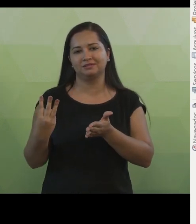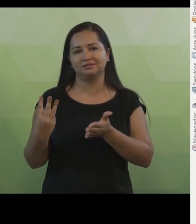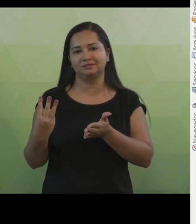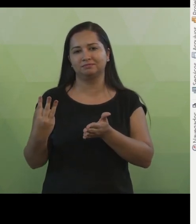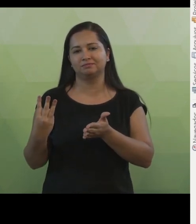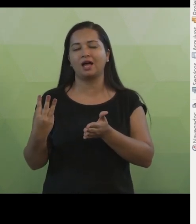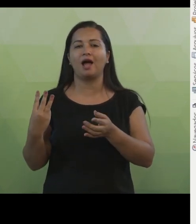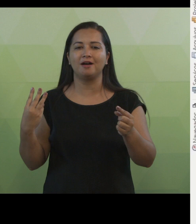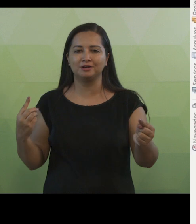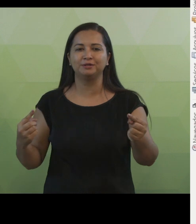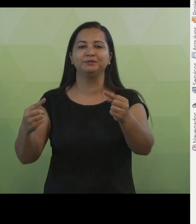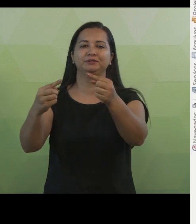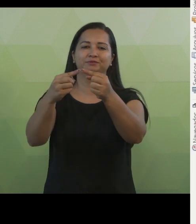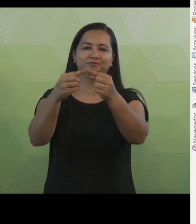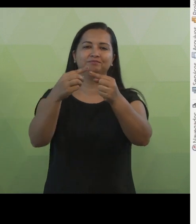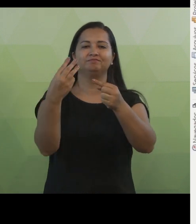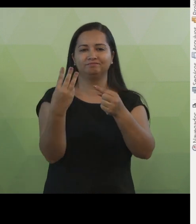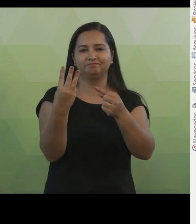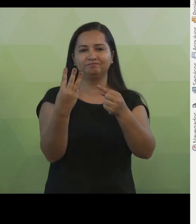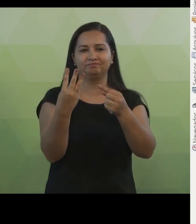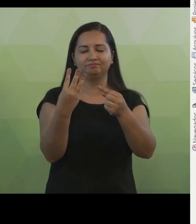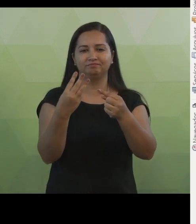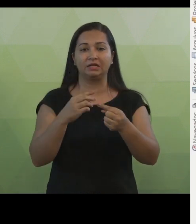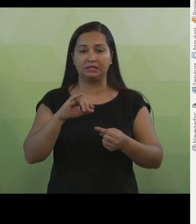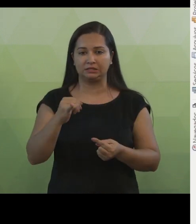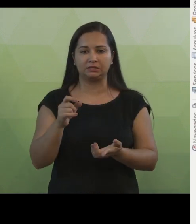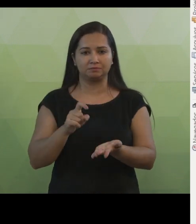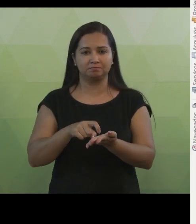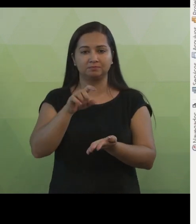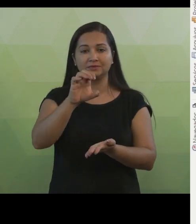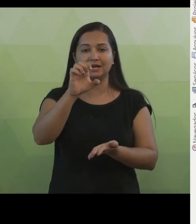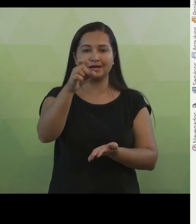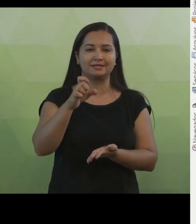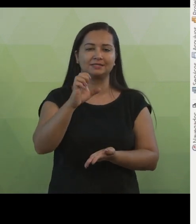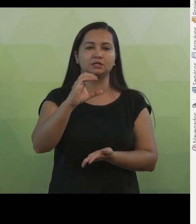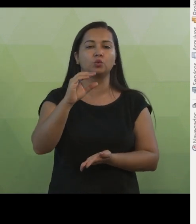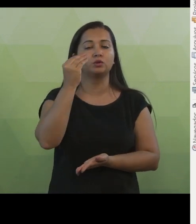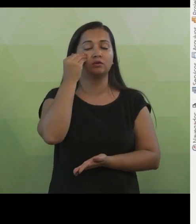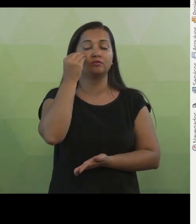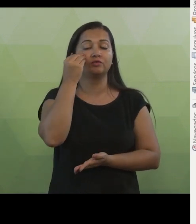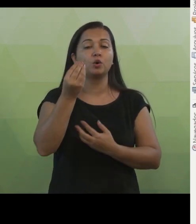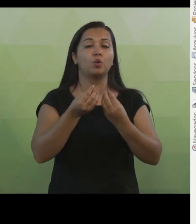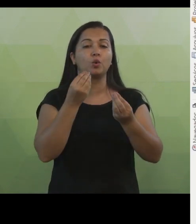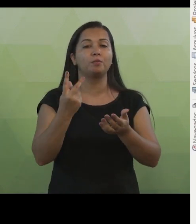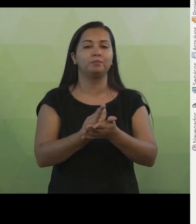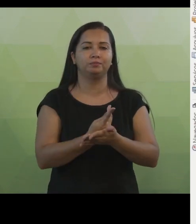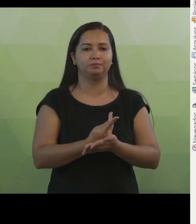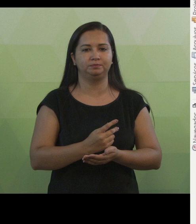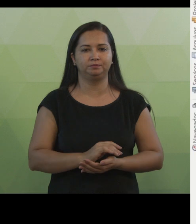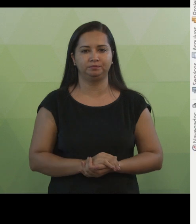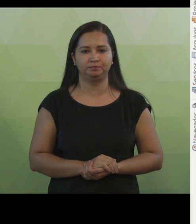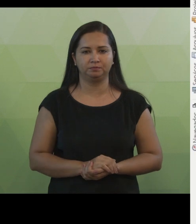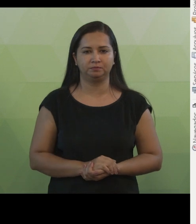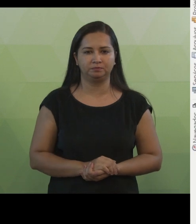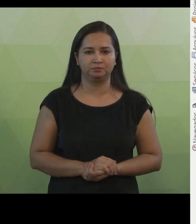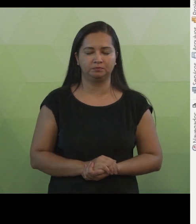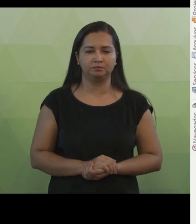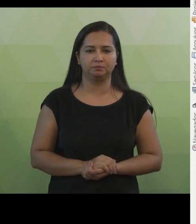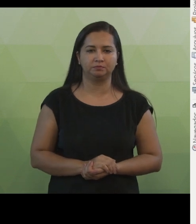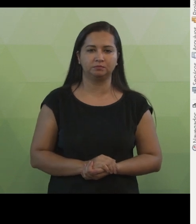nesse caso 3. O que vai acontecer? Para mod 7 dar 3, então aqui deveria